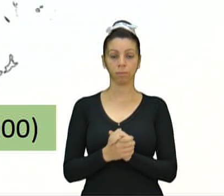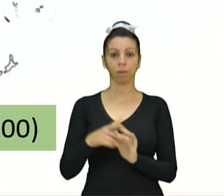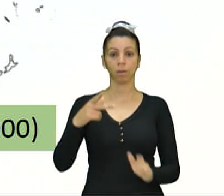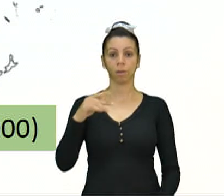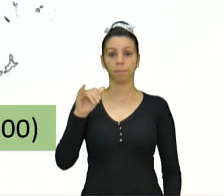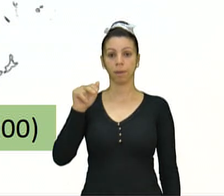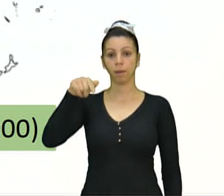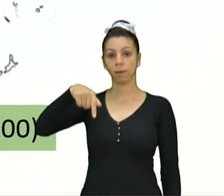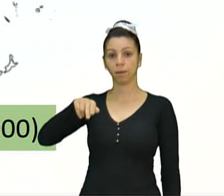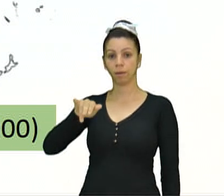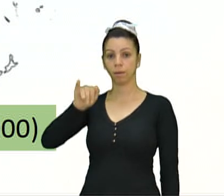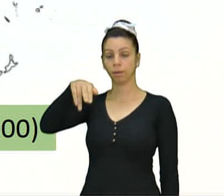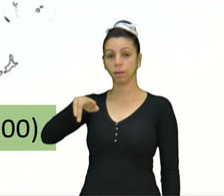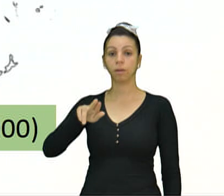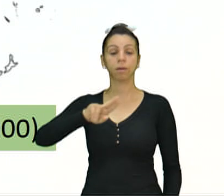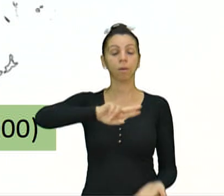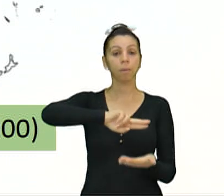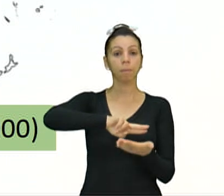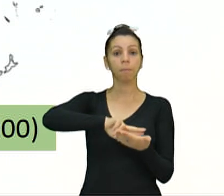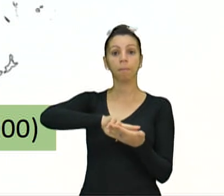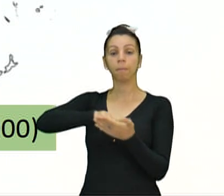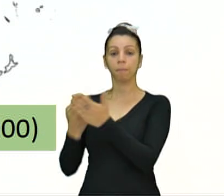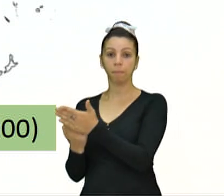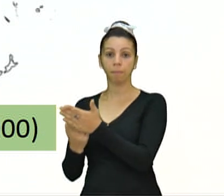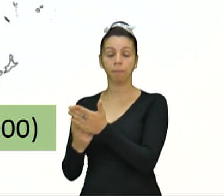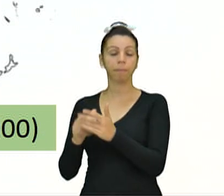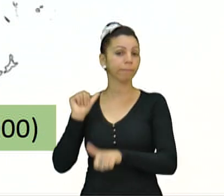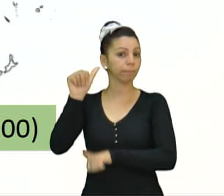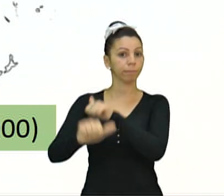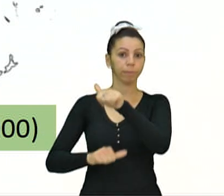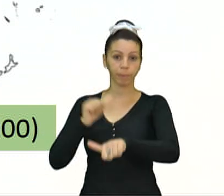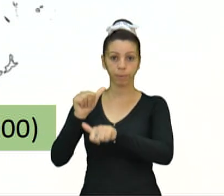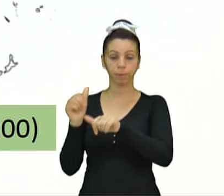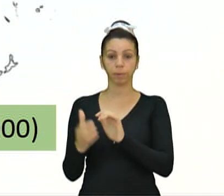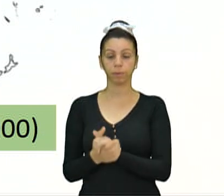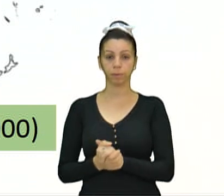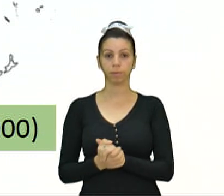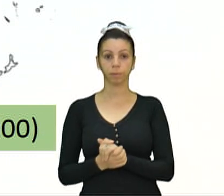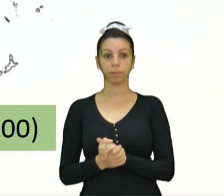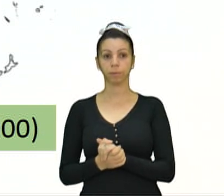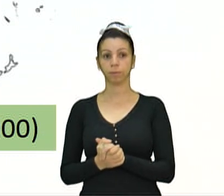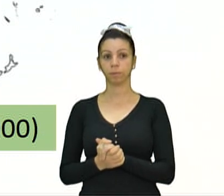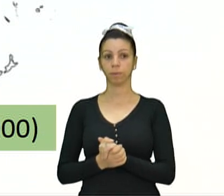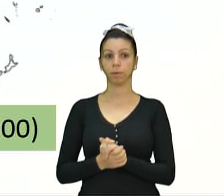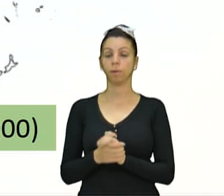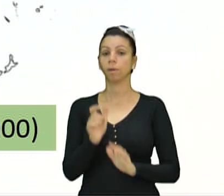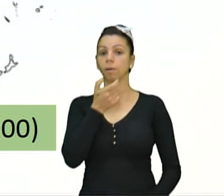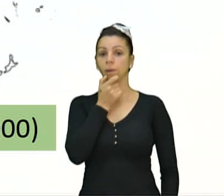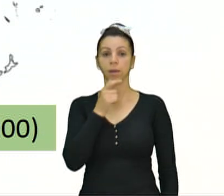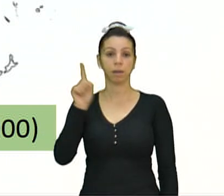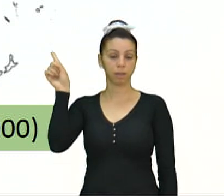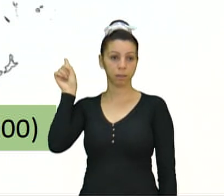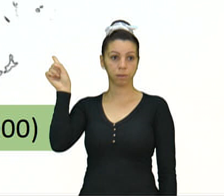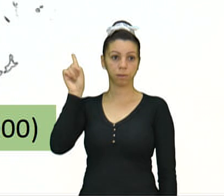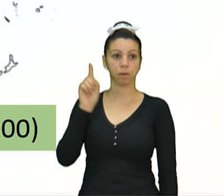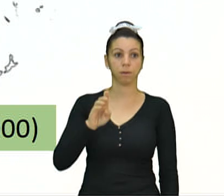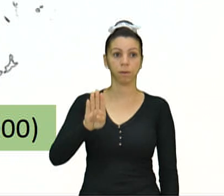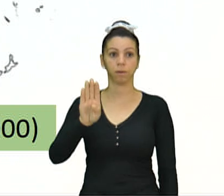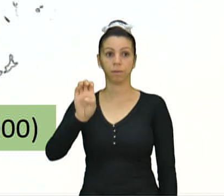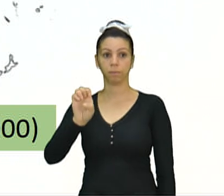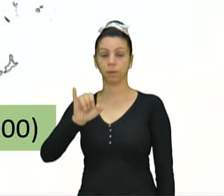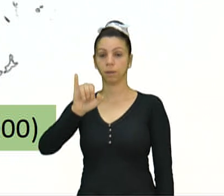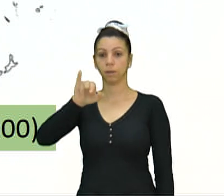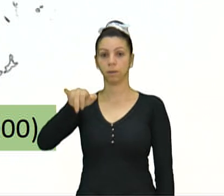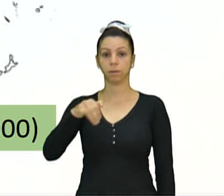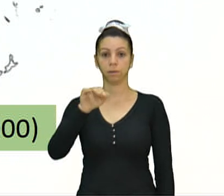português para inglês, tá ok? Então muda bastante. Aqui a gente fala Pequim e em inglês seria Beijing, ok?